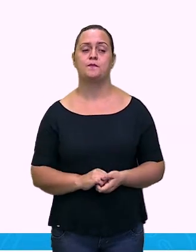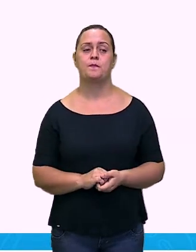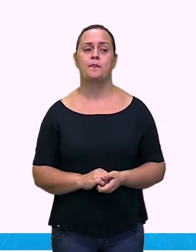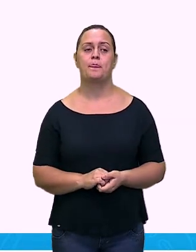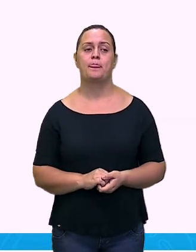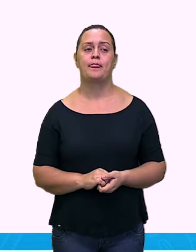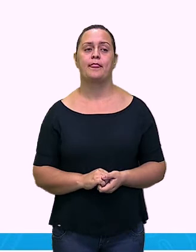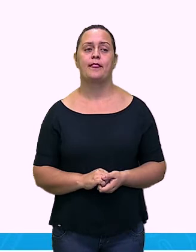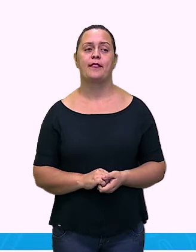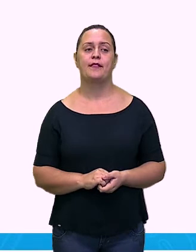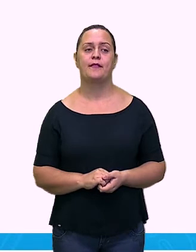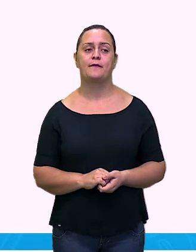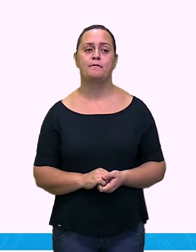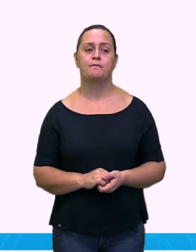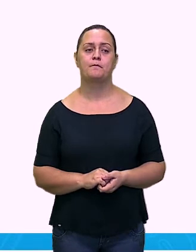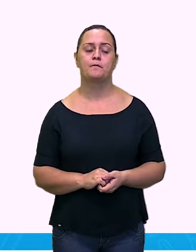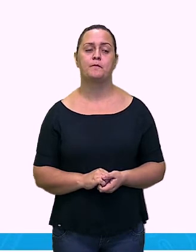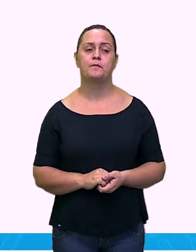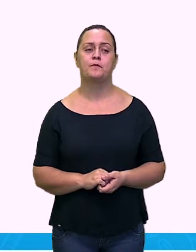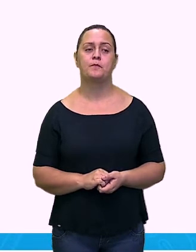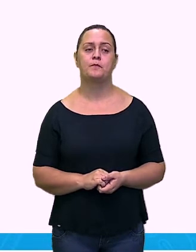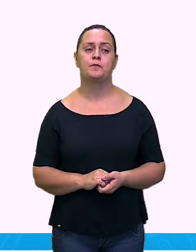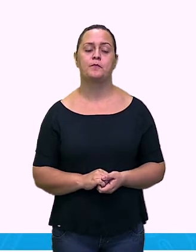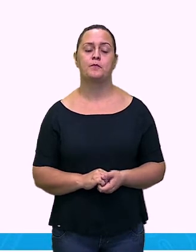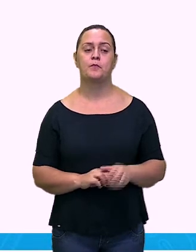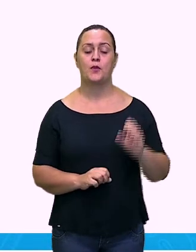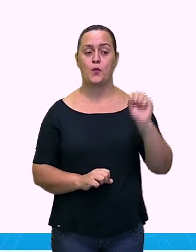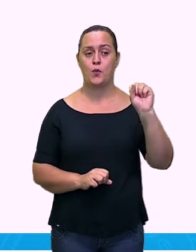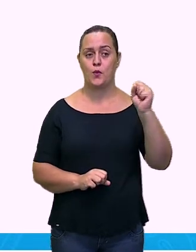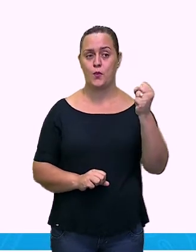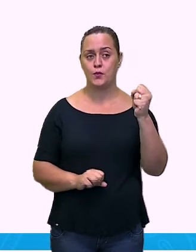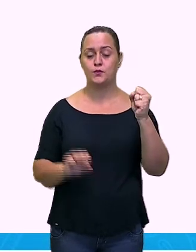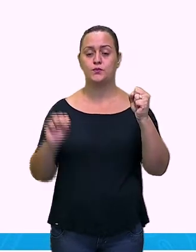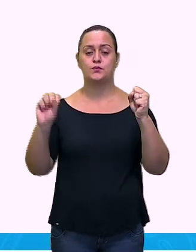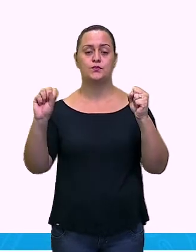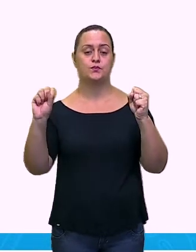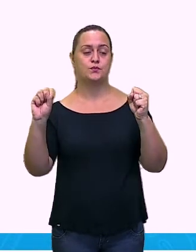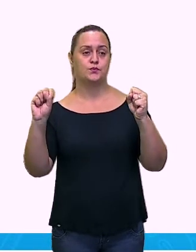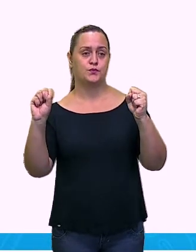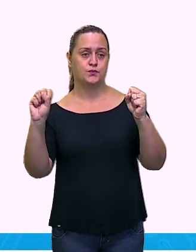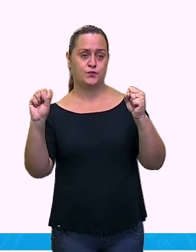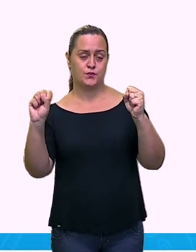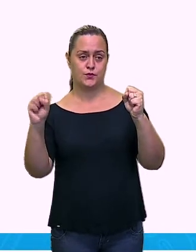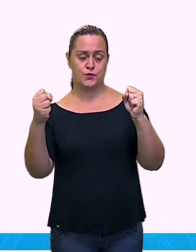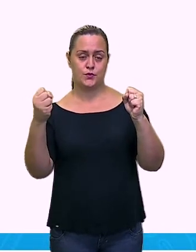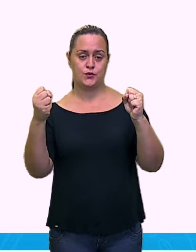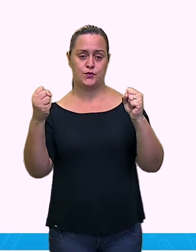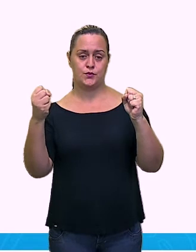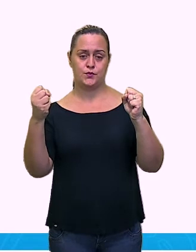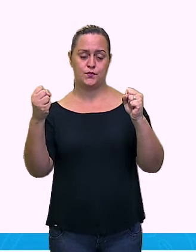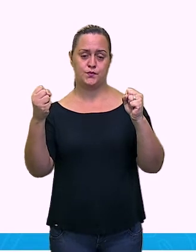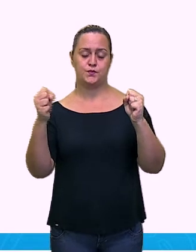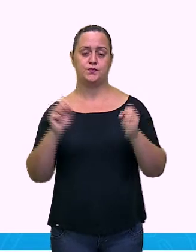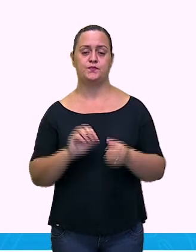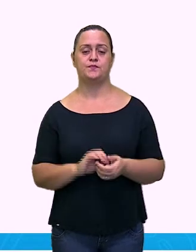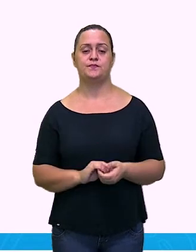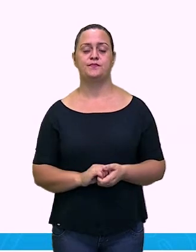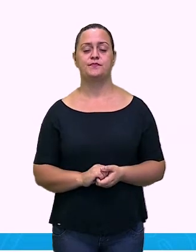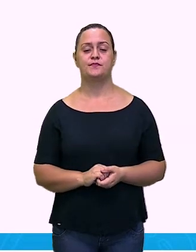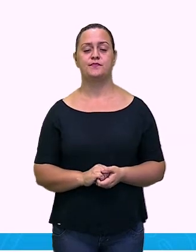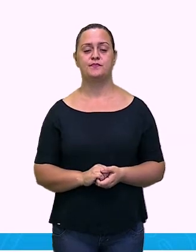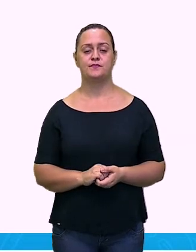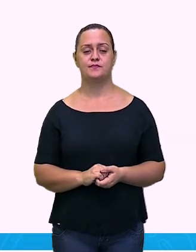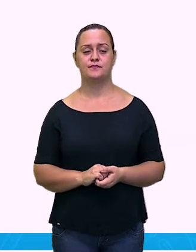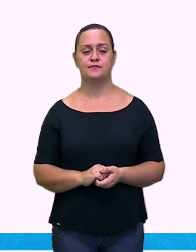cá esse aqui eu vou jogar para o lado de cá e esse aqui eu vou chegar para cá